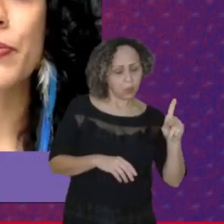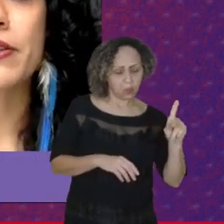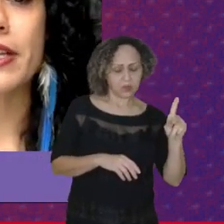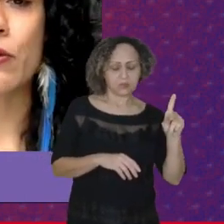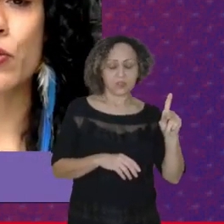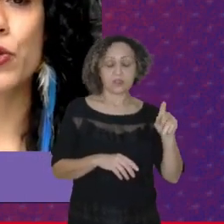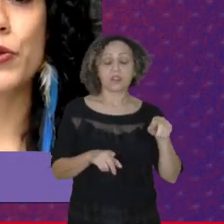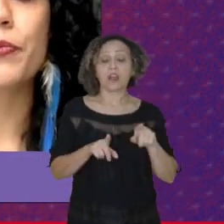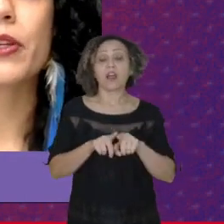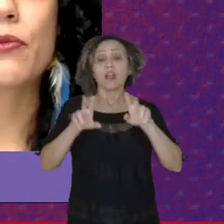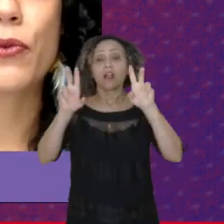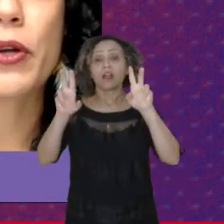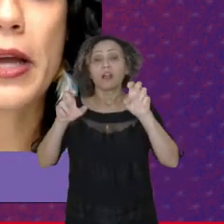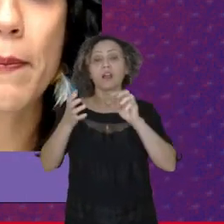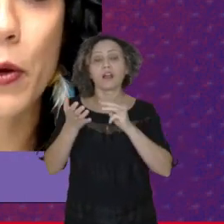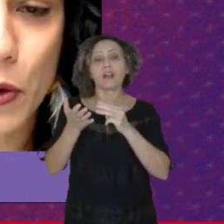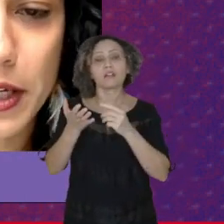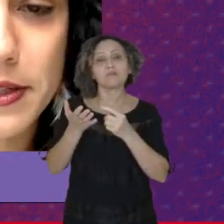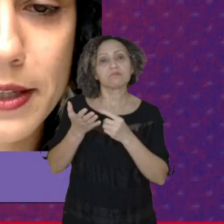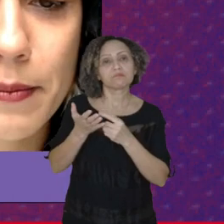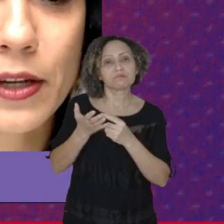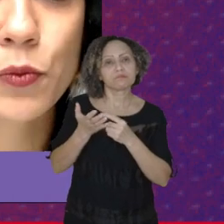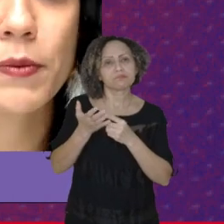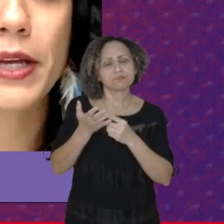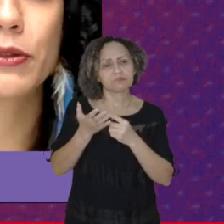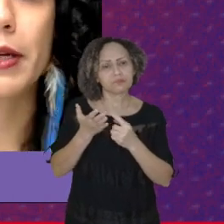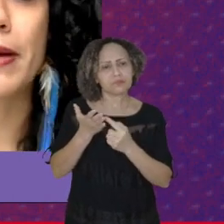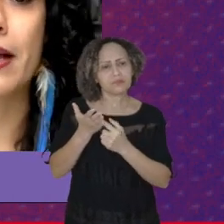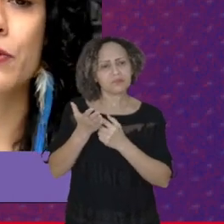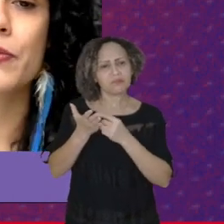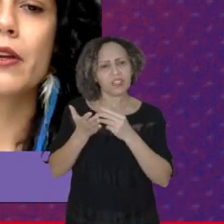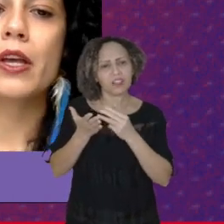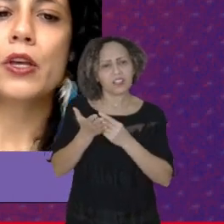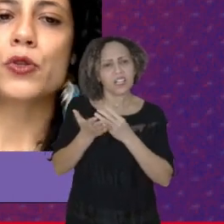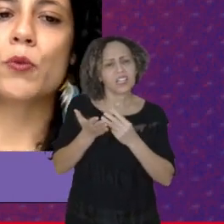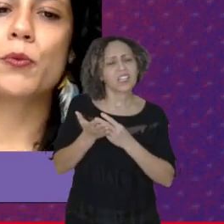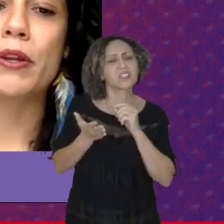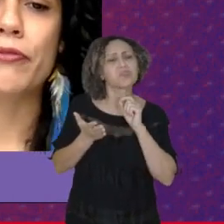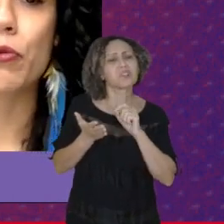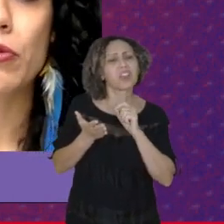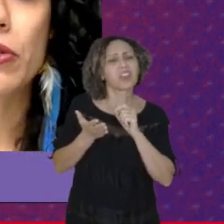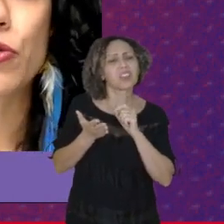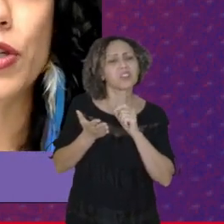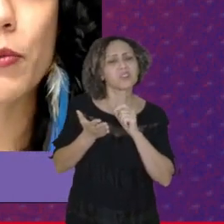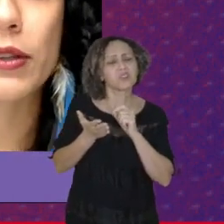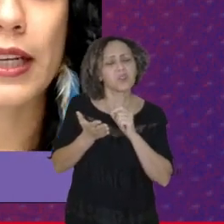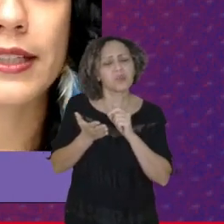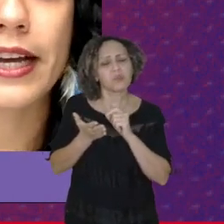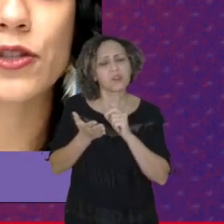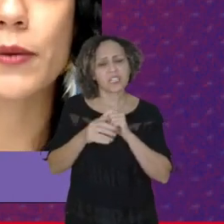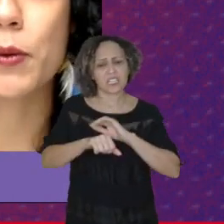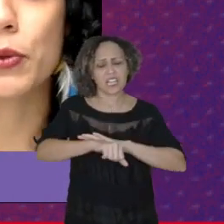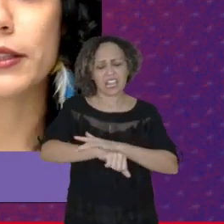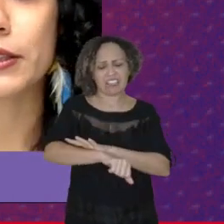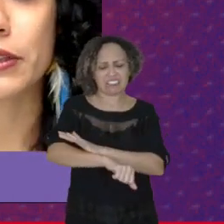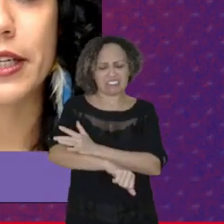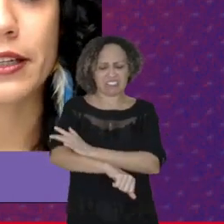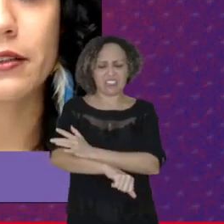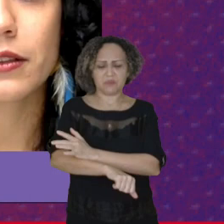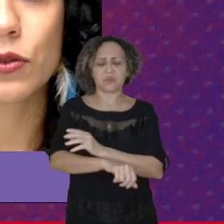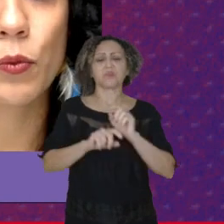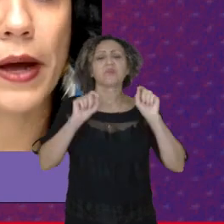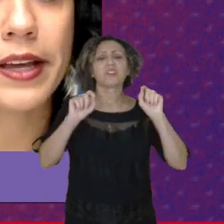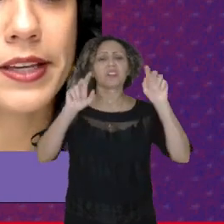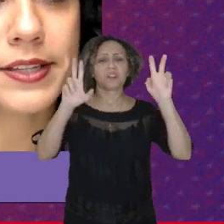o racismo em saúde, que foi reconhecidamente o primeiro trabalho sobre o perfil de mortalidade da